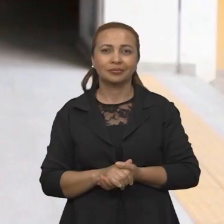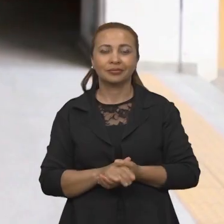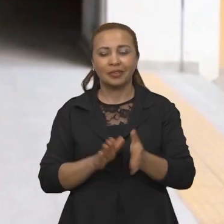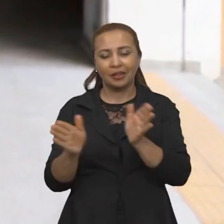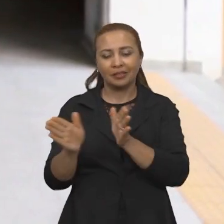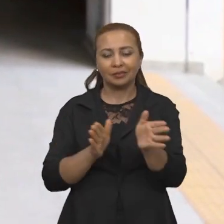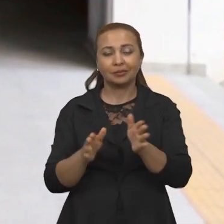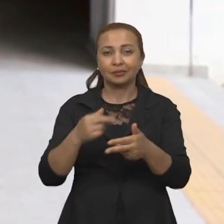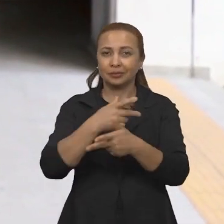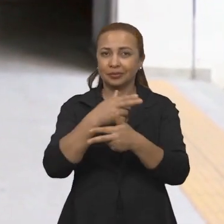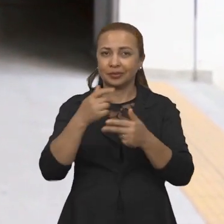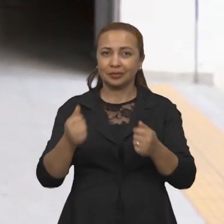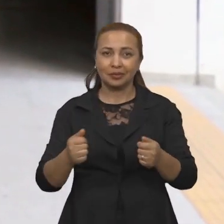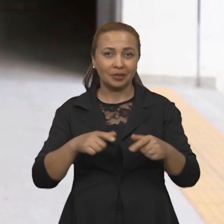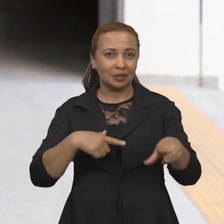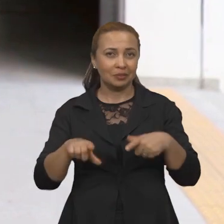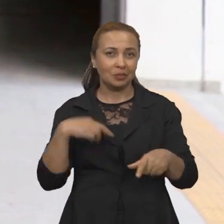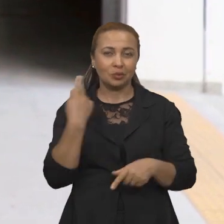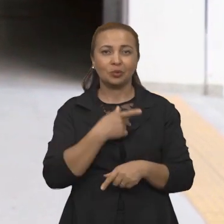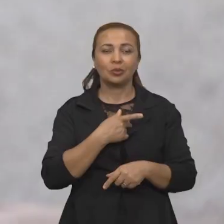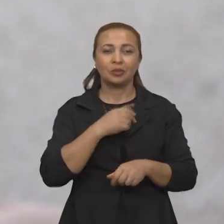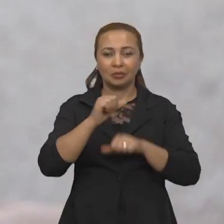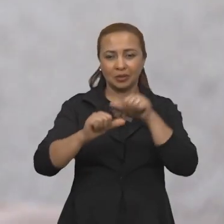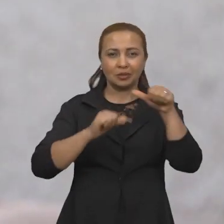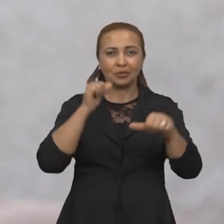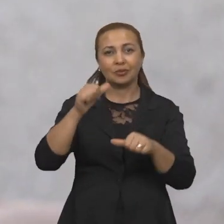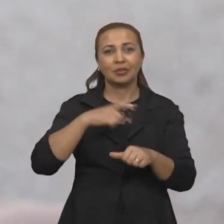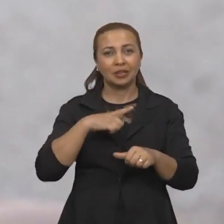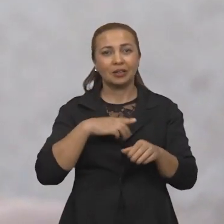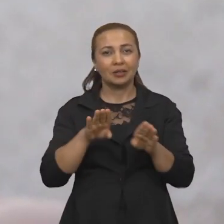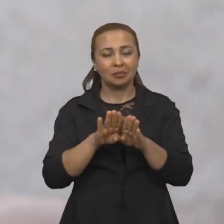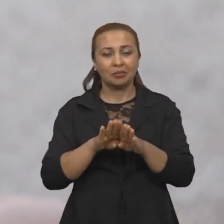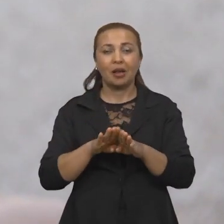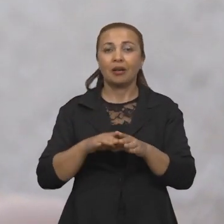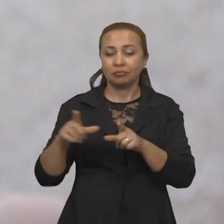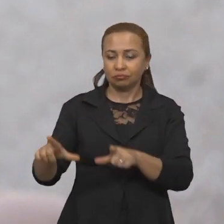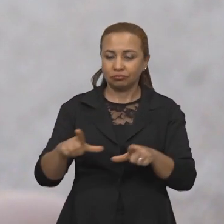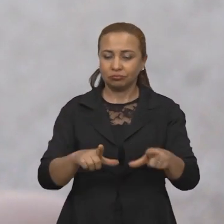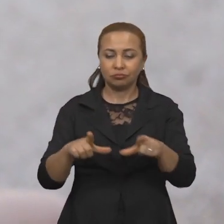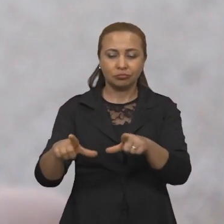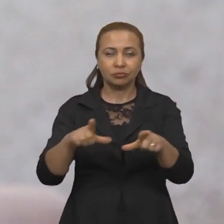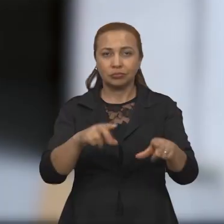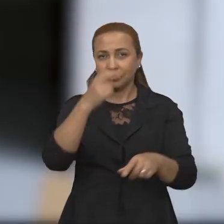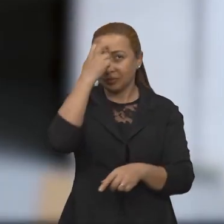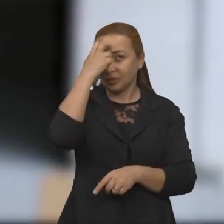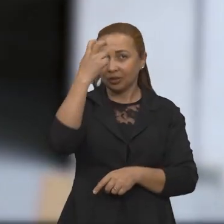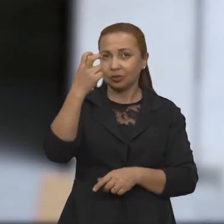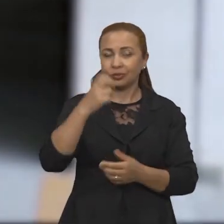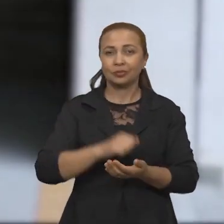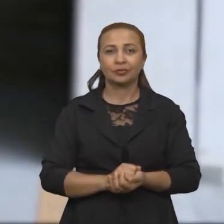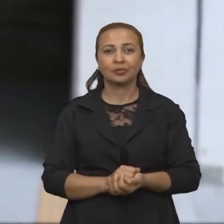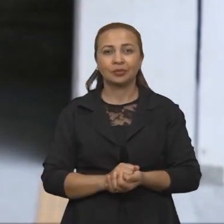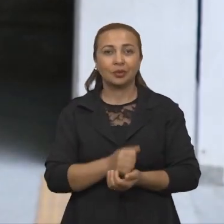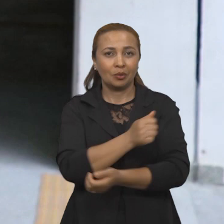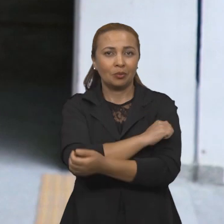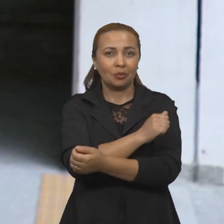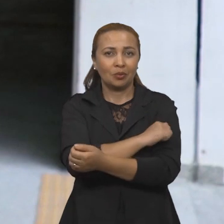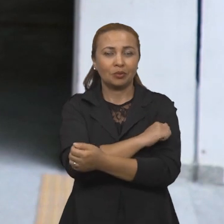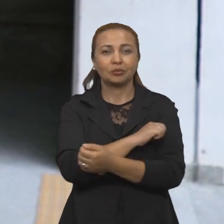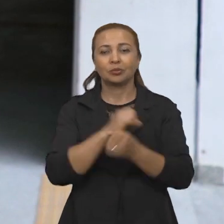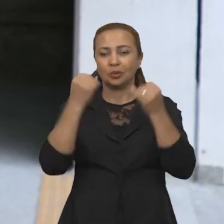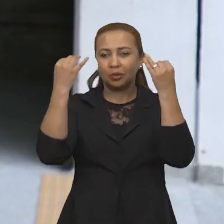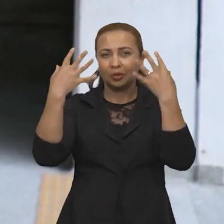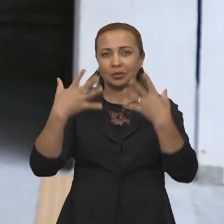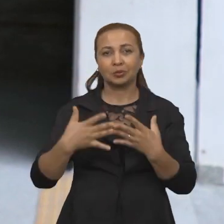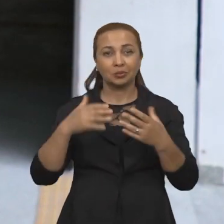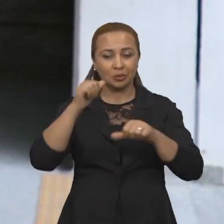cidades. Entre várias ações que nós estamos desenvolvendo, tem a ação do piso tátil inteligente. Já o estudante Adenilton